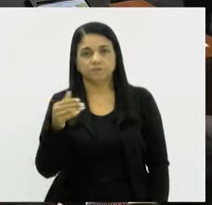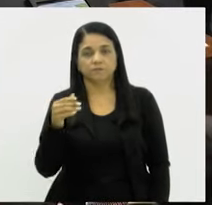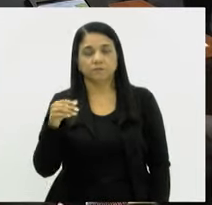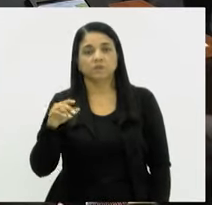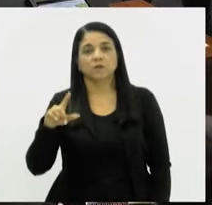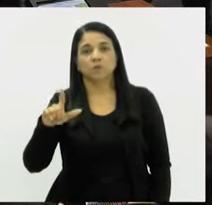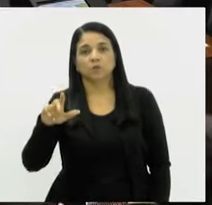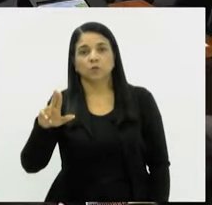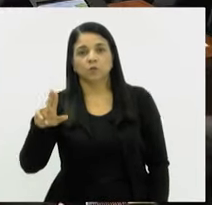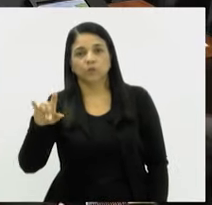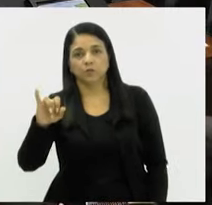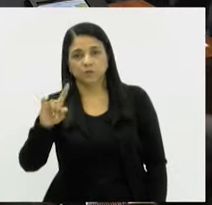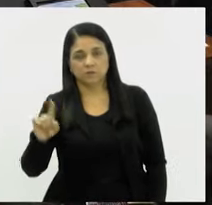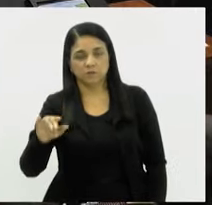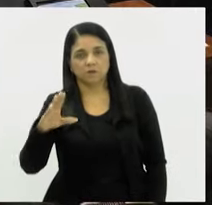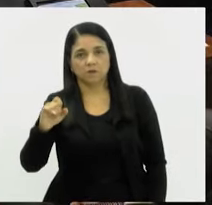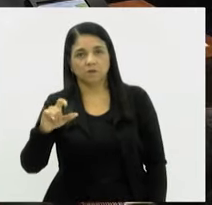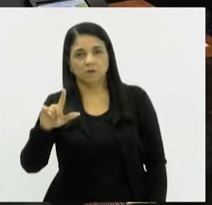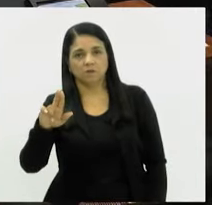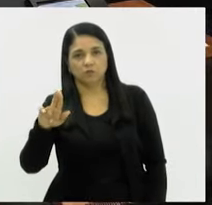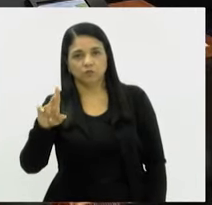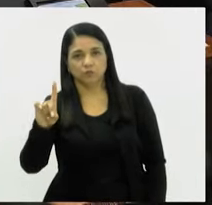deputado Luiz Cláudio Ribeiro,